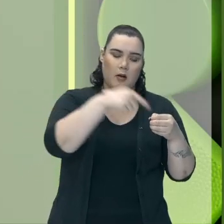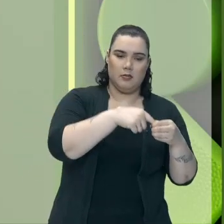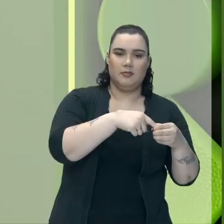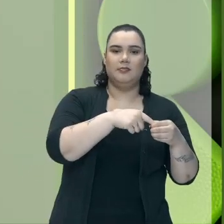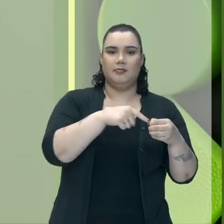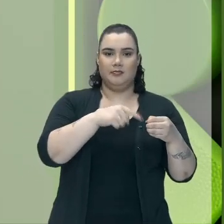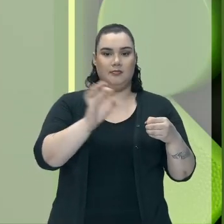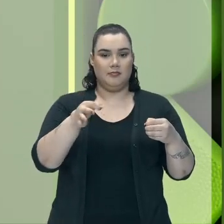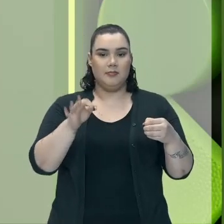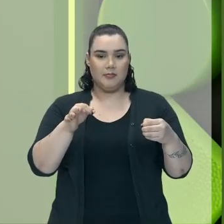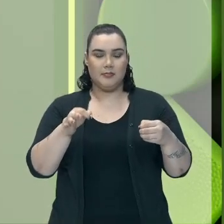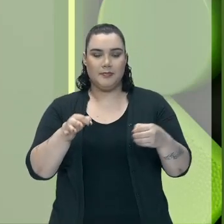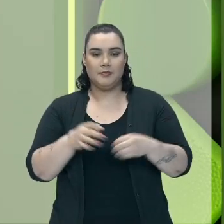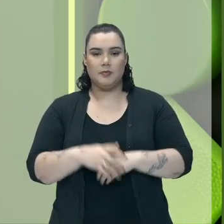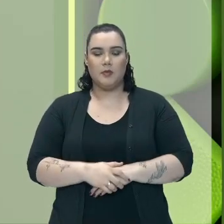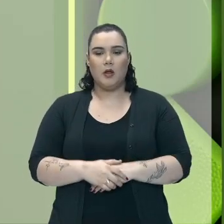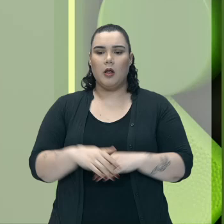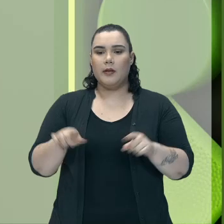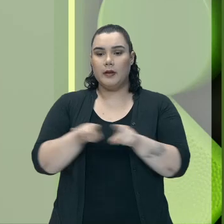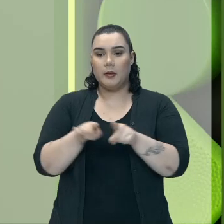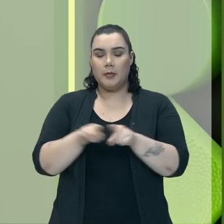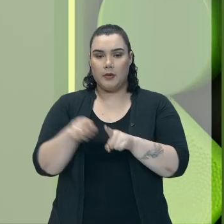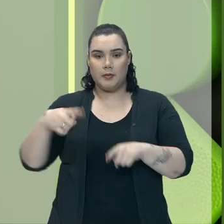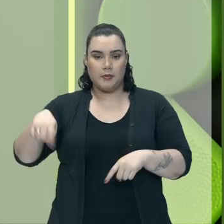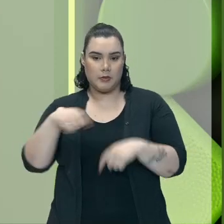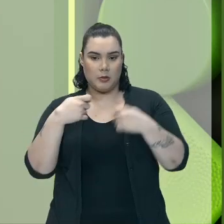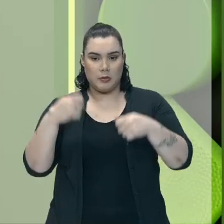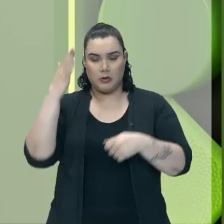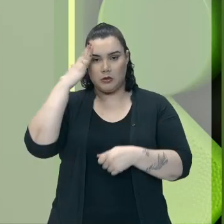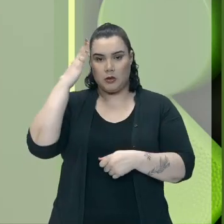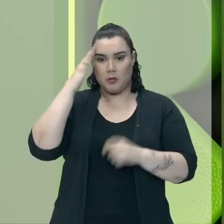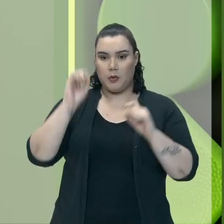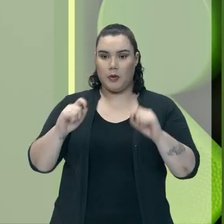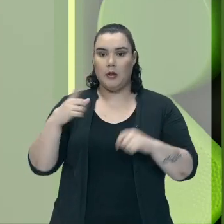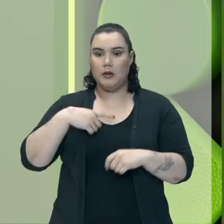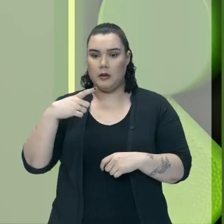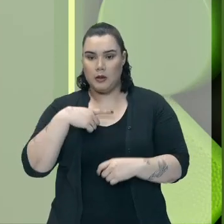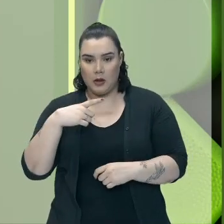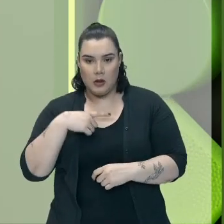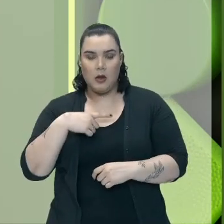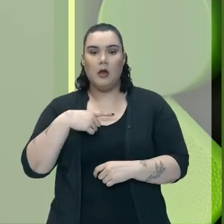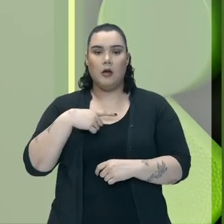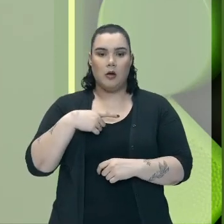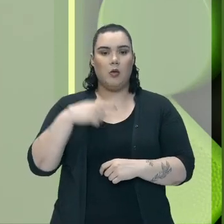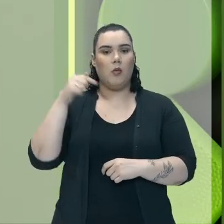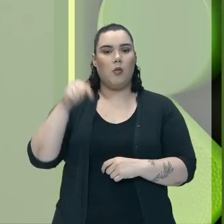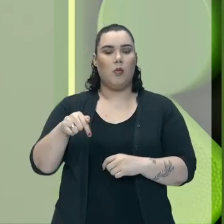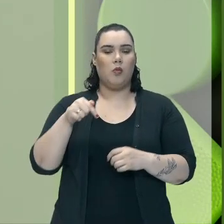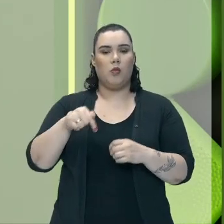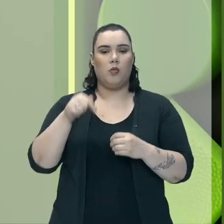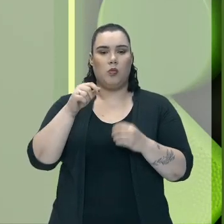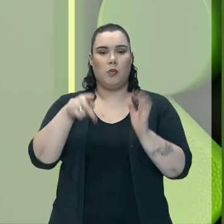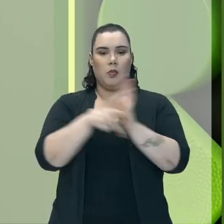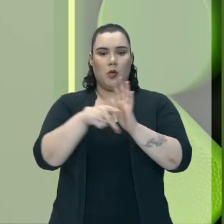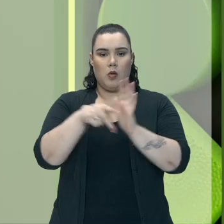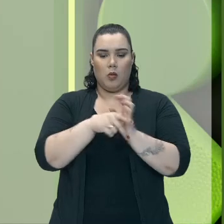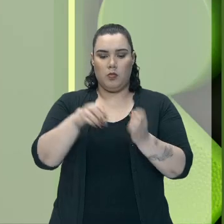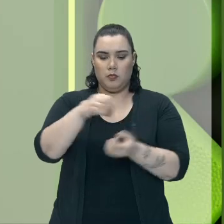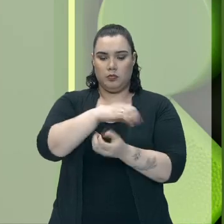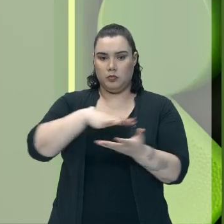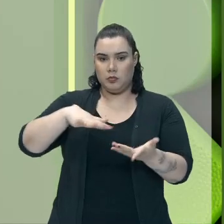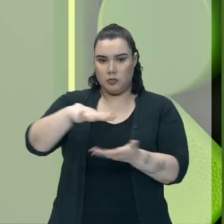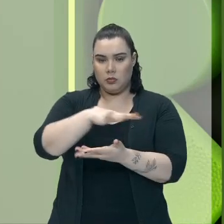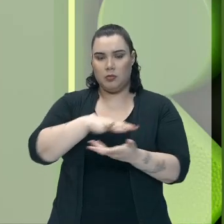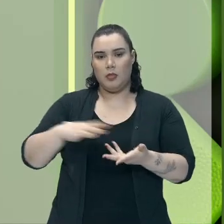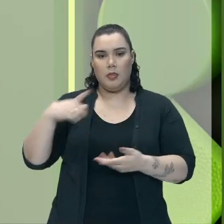também é interessante que você saiba que existem no universo mais de 100 milhões